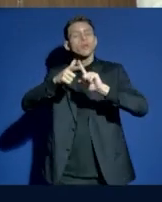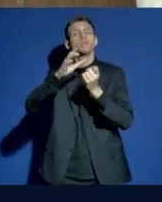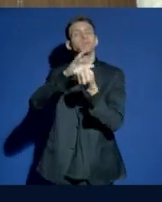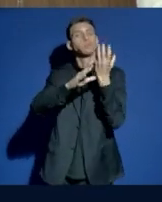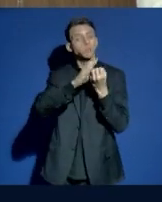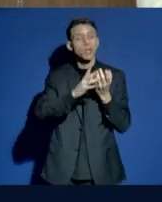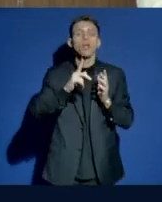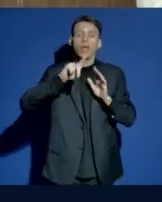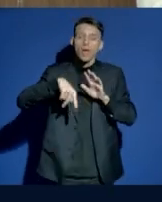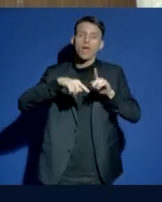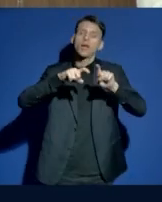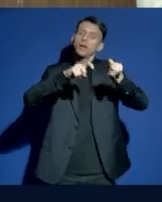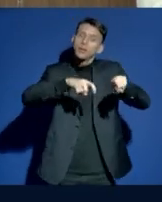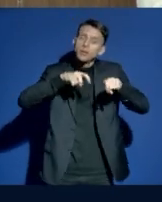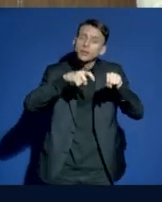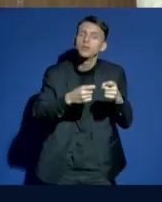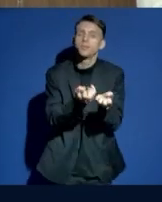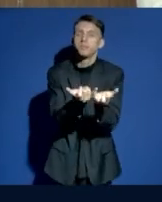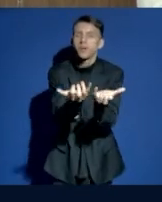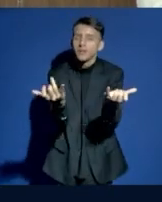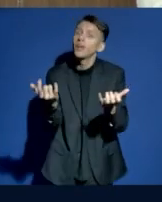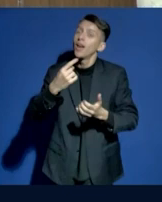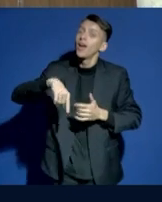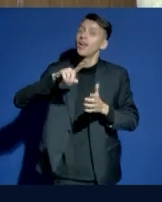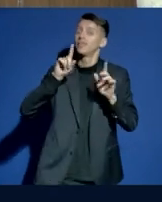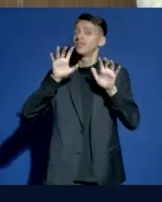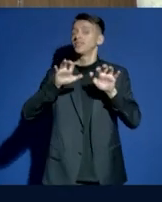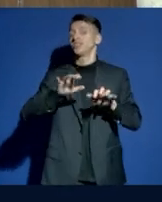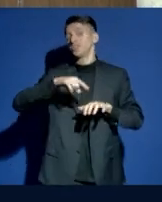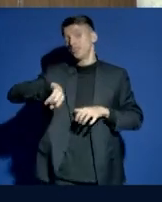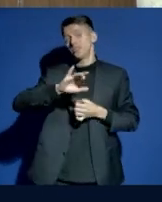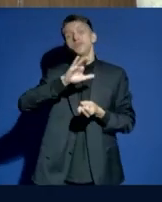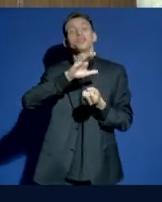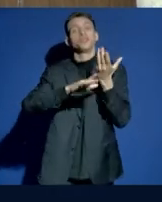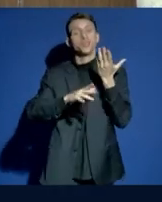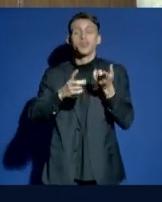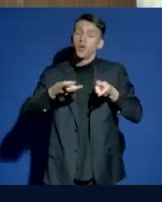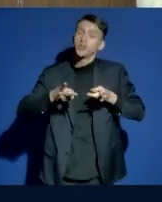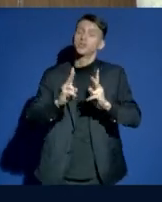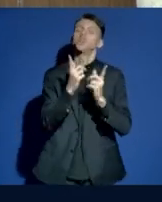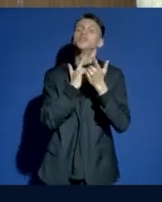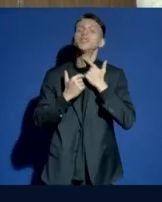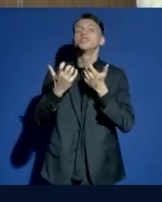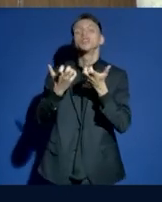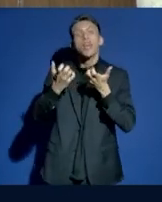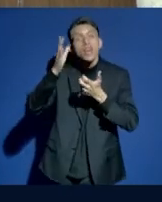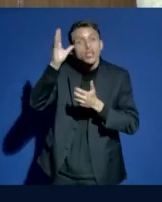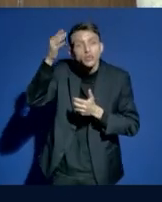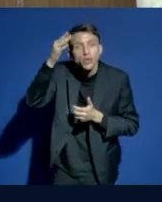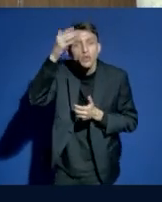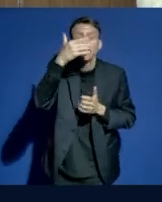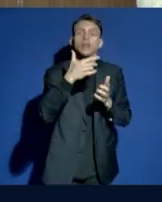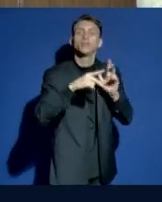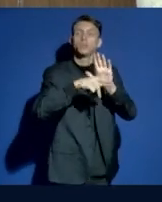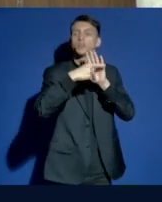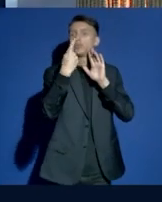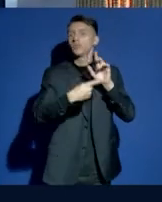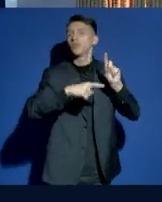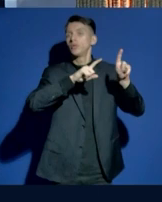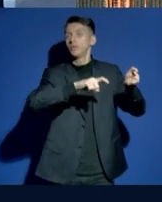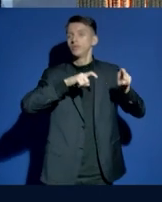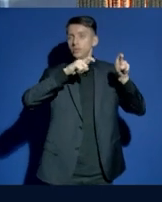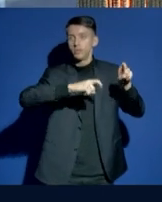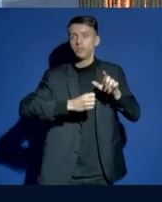que é planta e solo e foi assim que a gente nasceu e é assim que a gente quer continuar resolvendo os gargalos do agronegócio